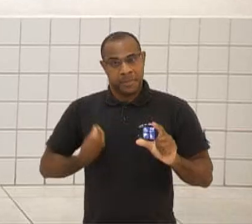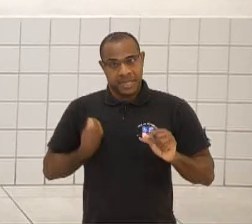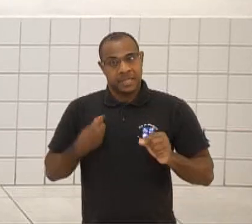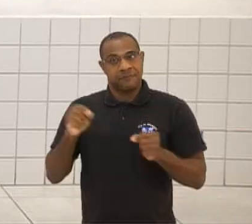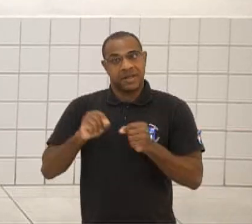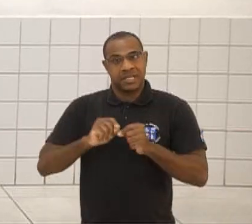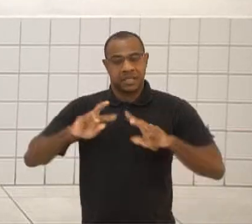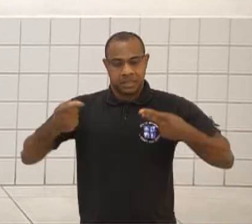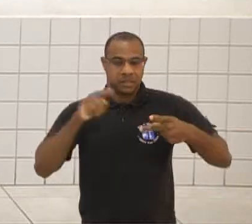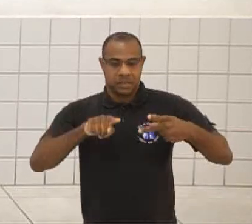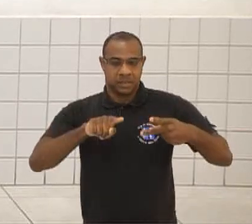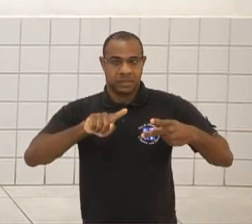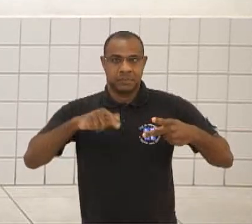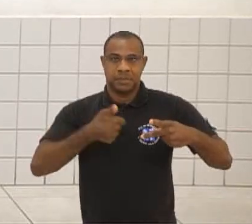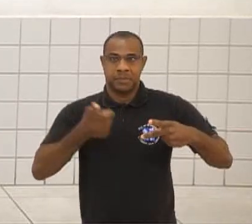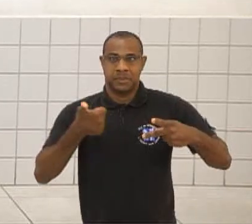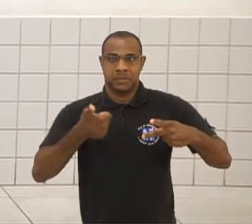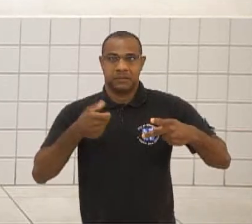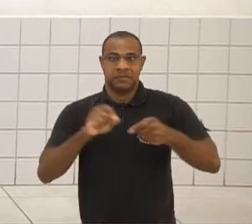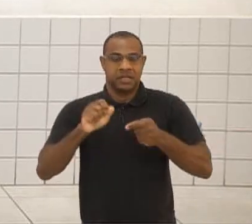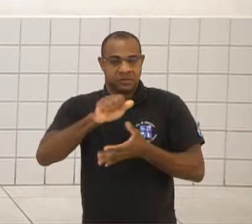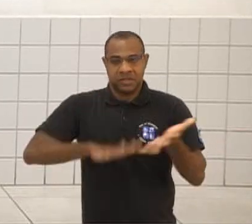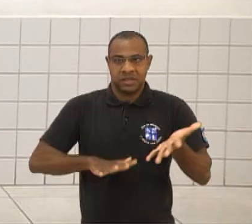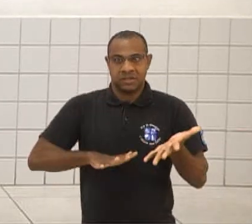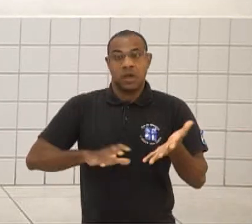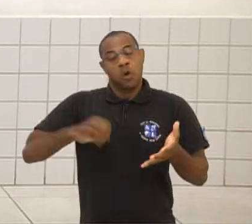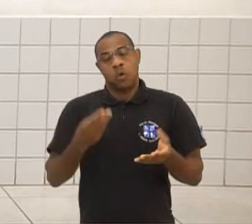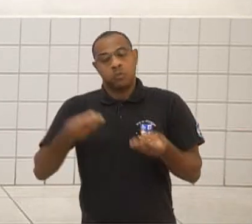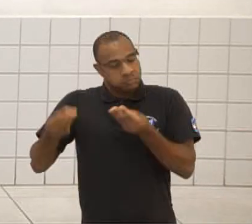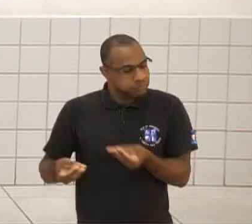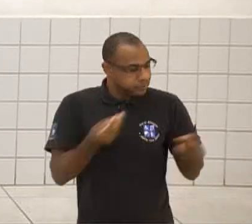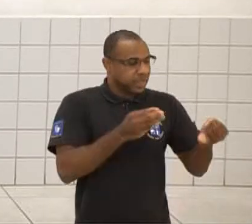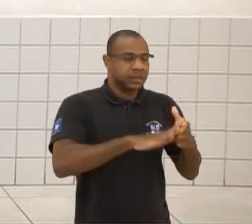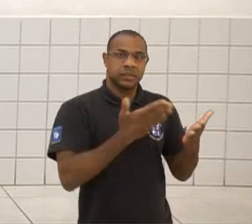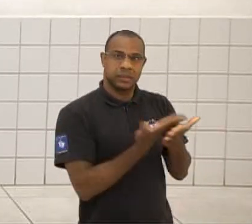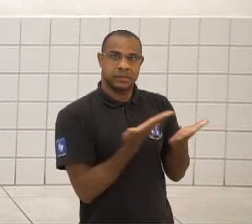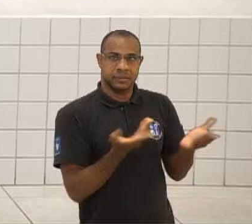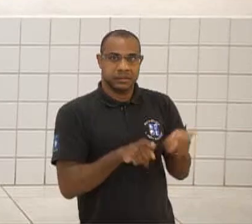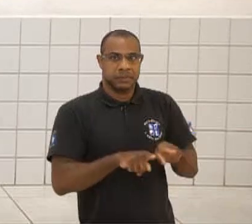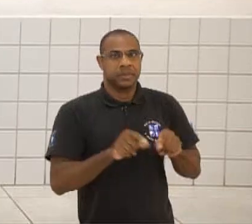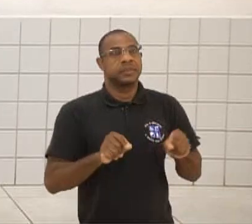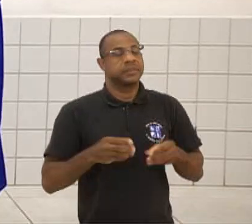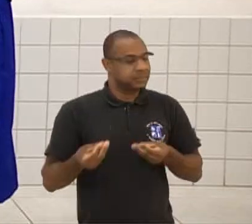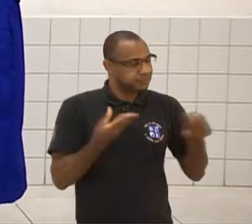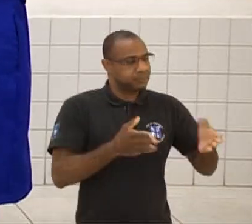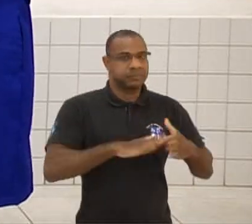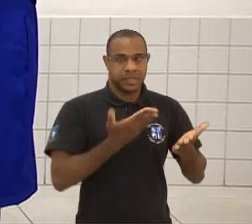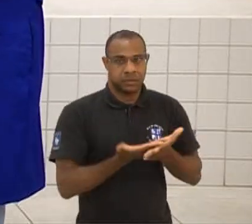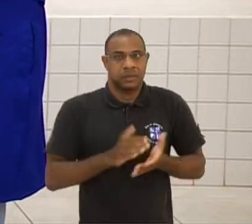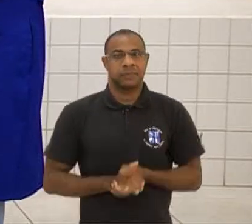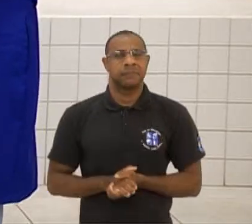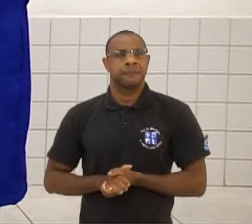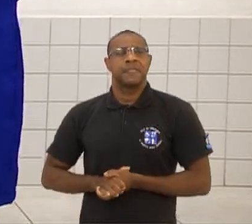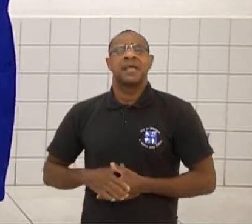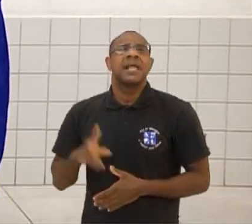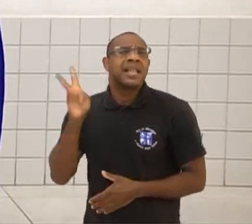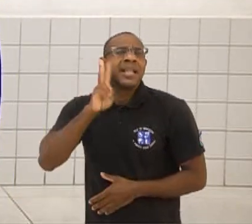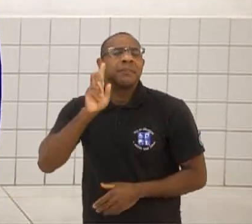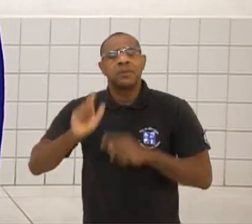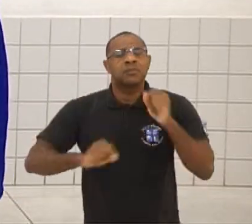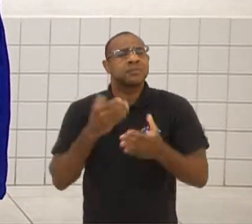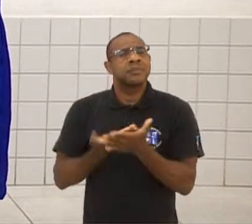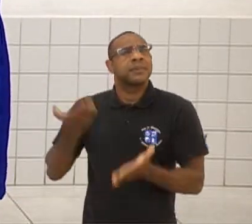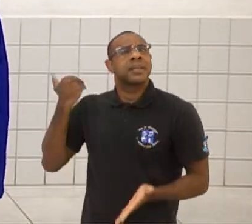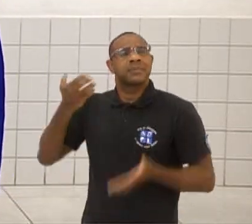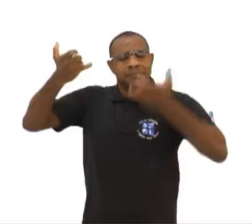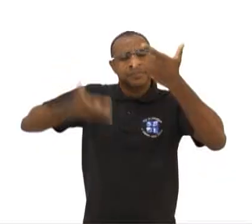no primeiro link lá do Classroom ou entregue a atividade impressa na escola. Vamos começar? Prof. Beth, ajuda a gente a relembrar o que vimos